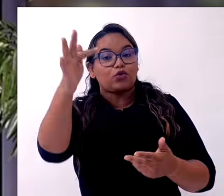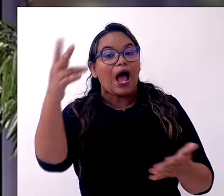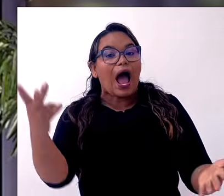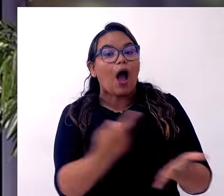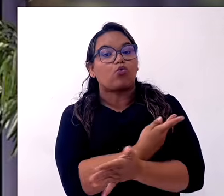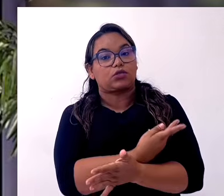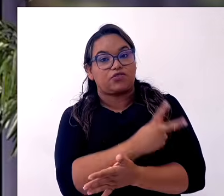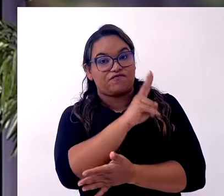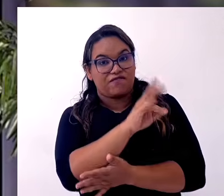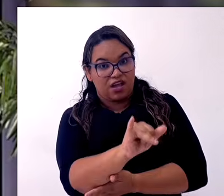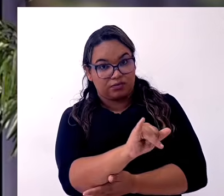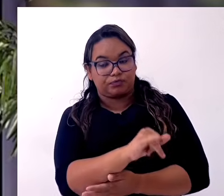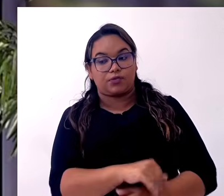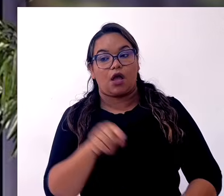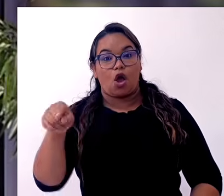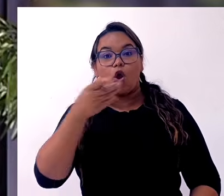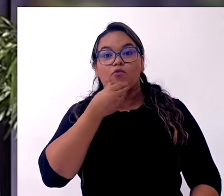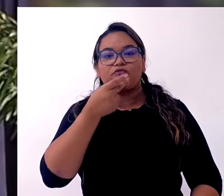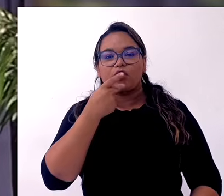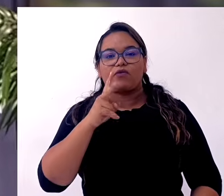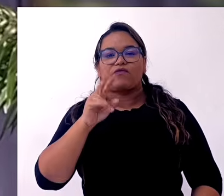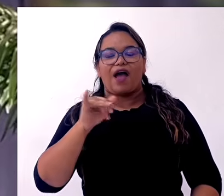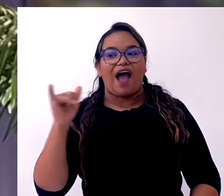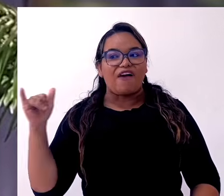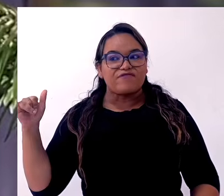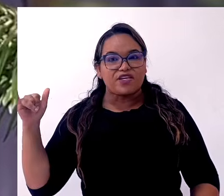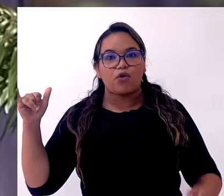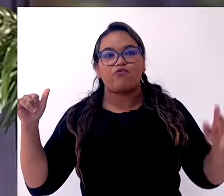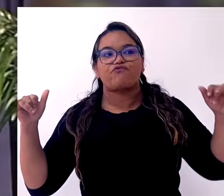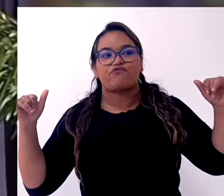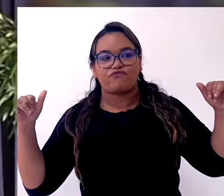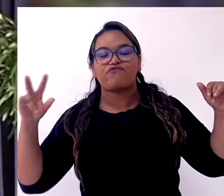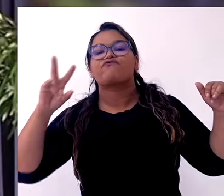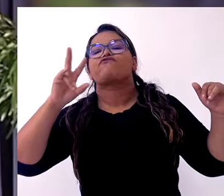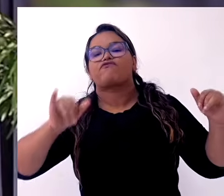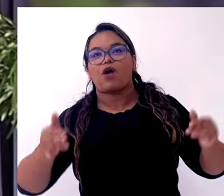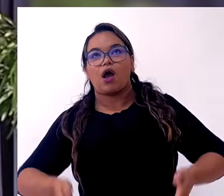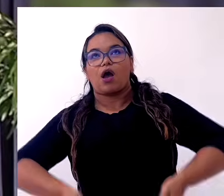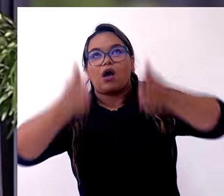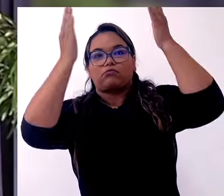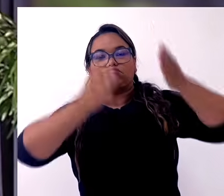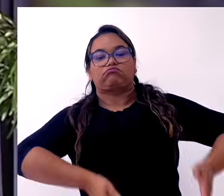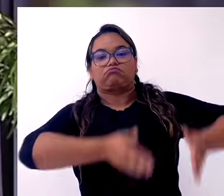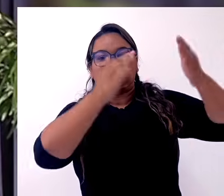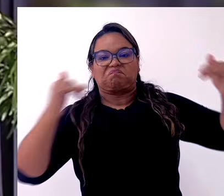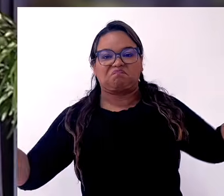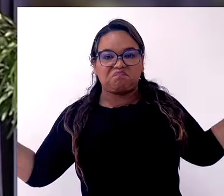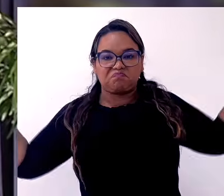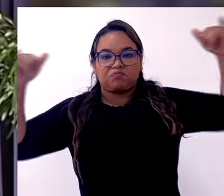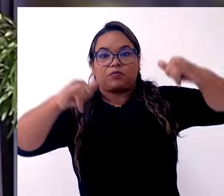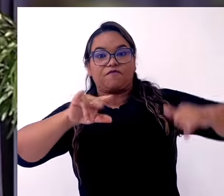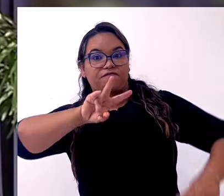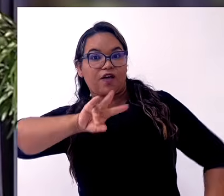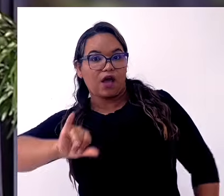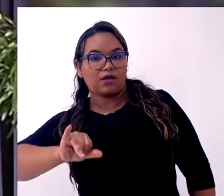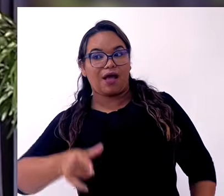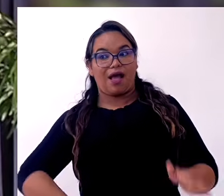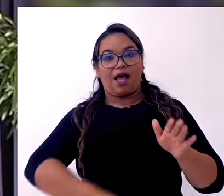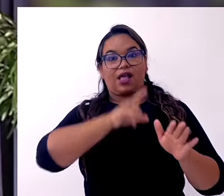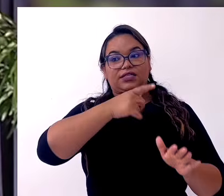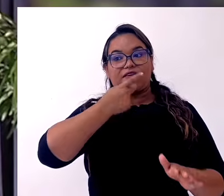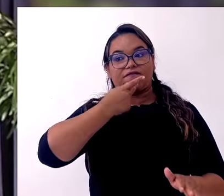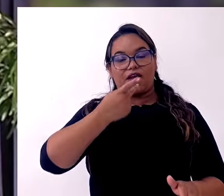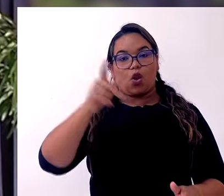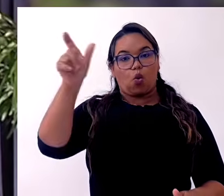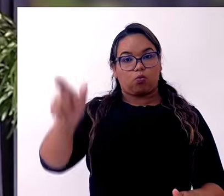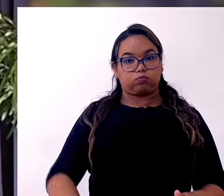porque ele sentiu que ele tinha recebido uma facada nas costas. Isso acontece muito nesse tipo de negócio. E